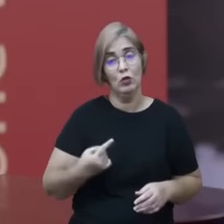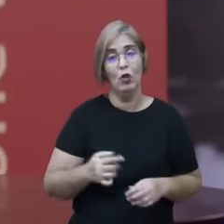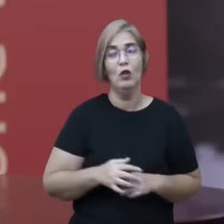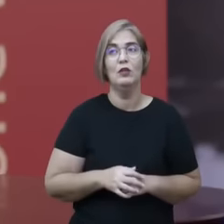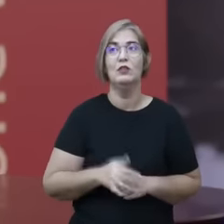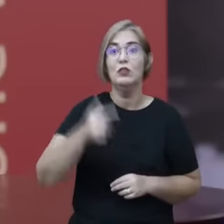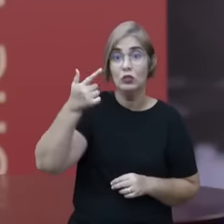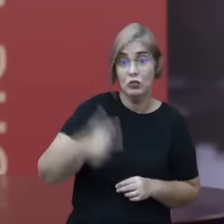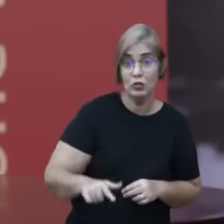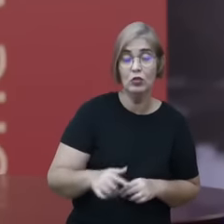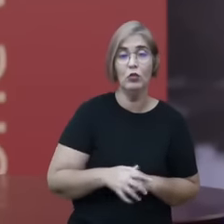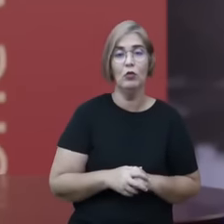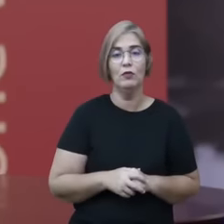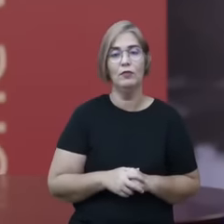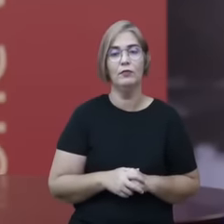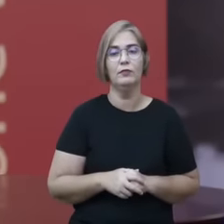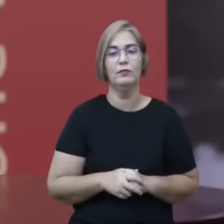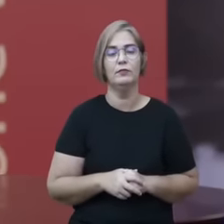eh